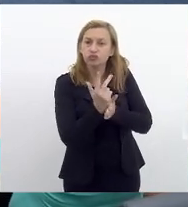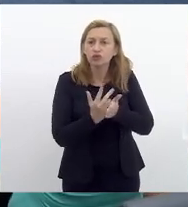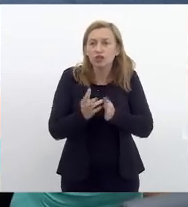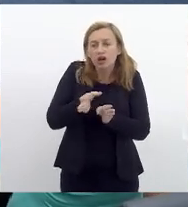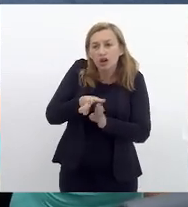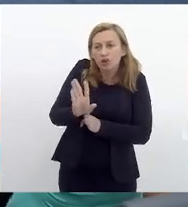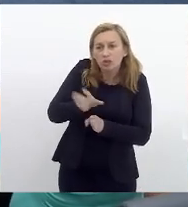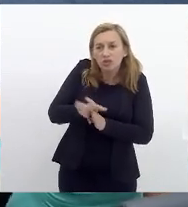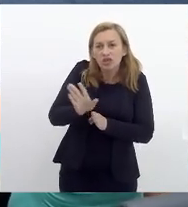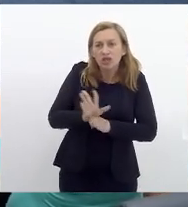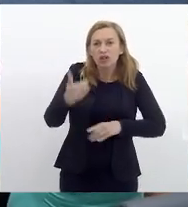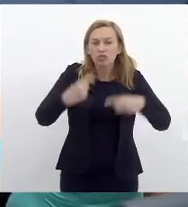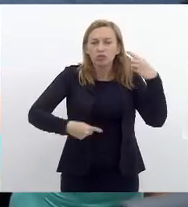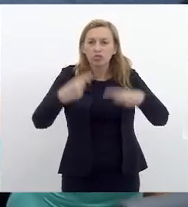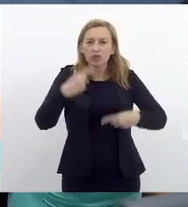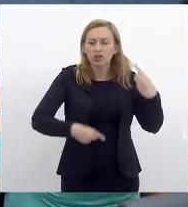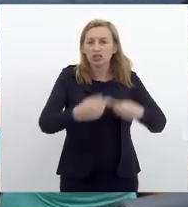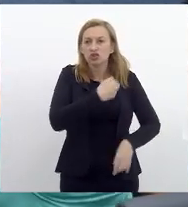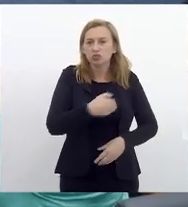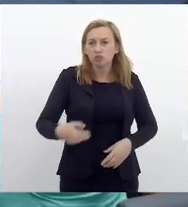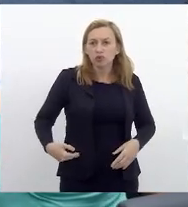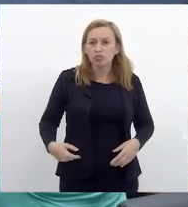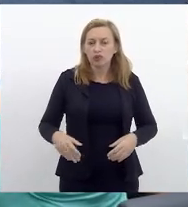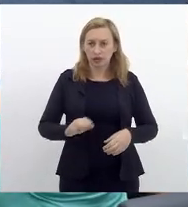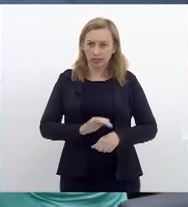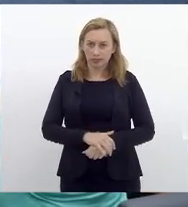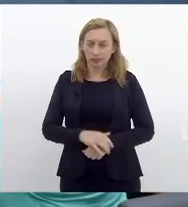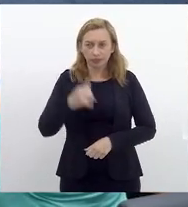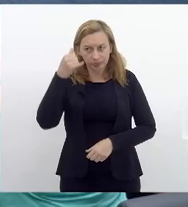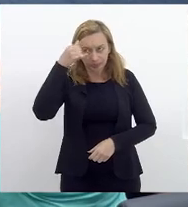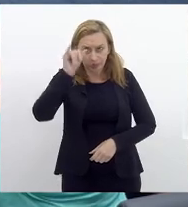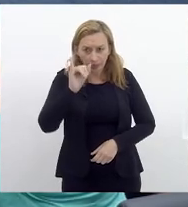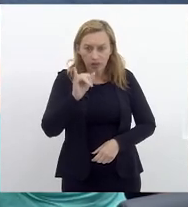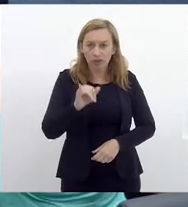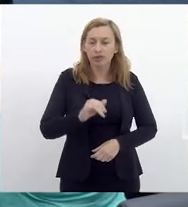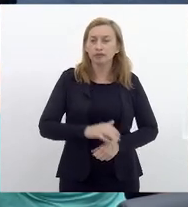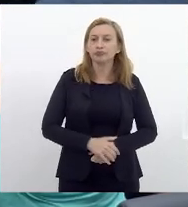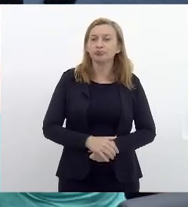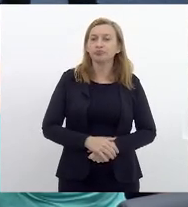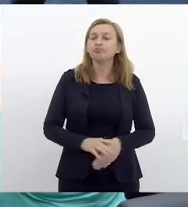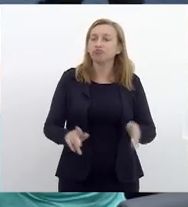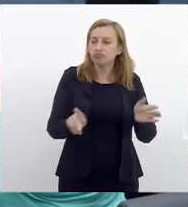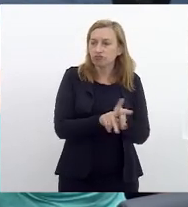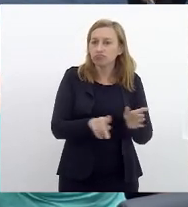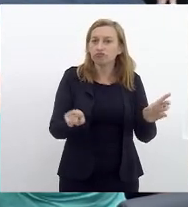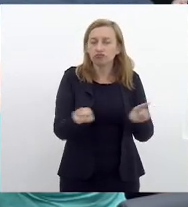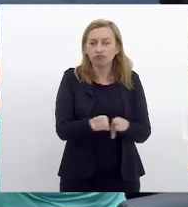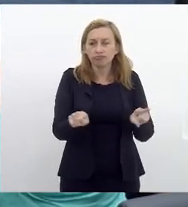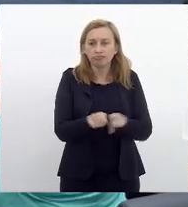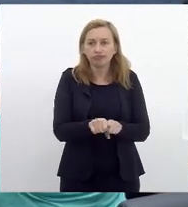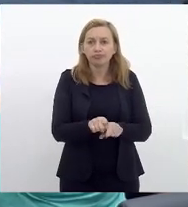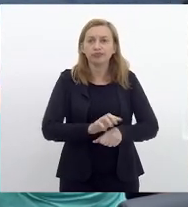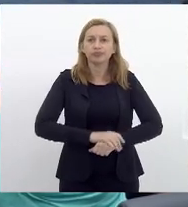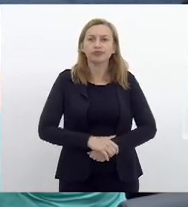orientar políticas públicas preventivas. Também o projeto prevê